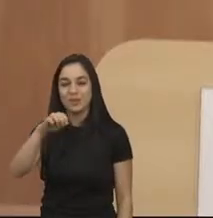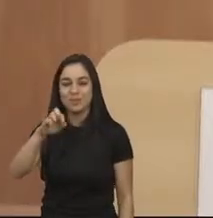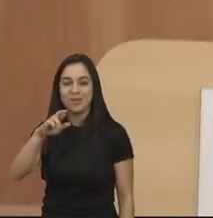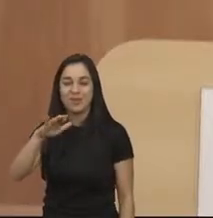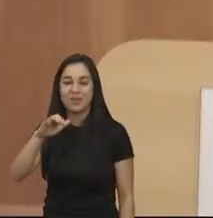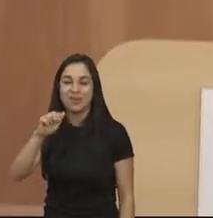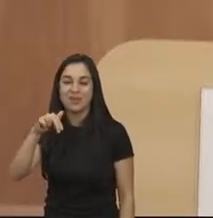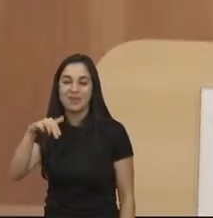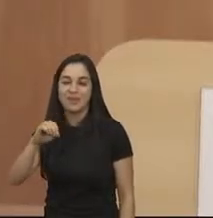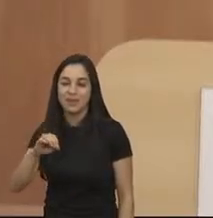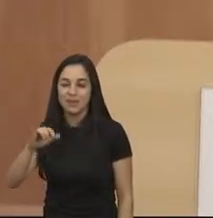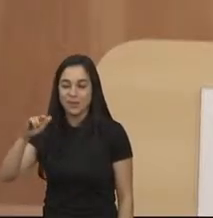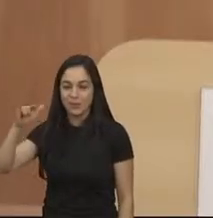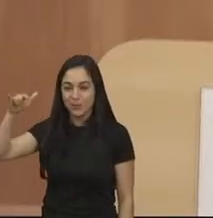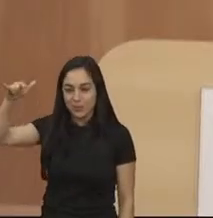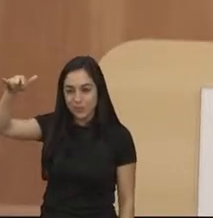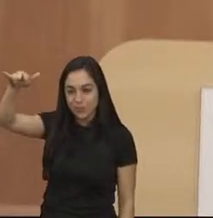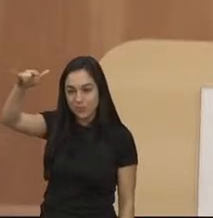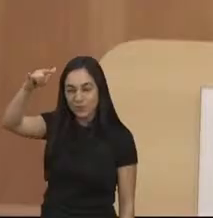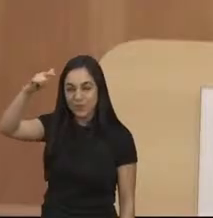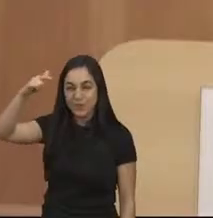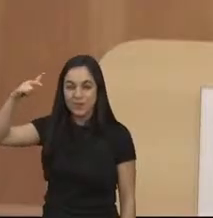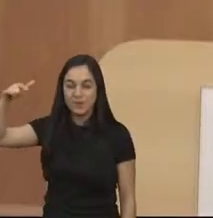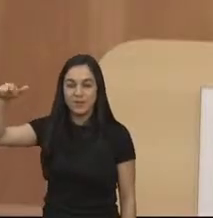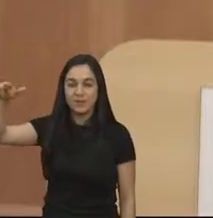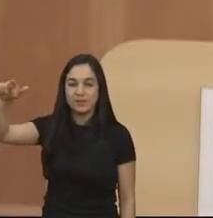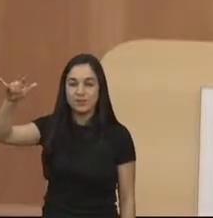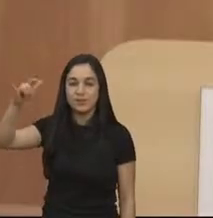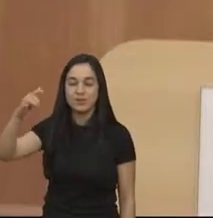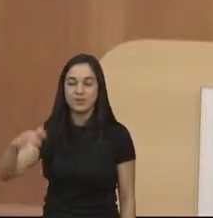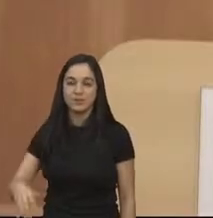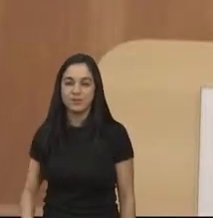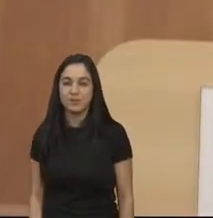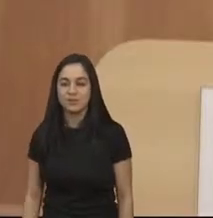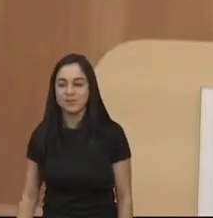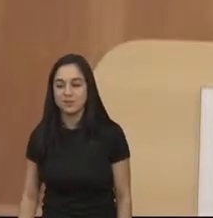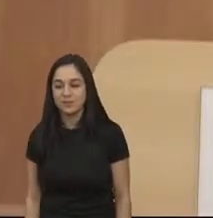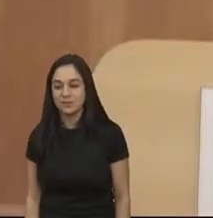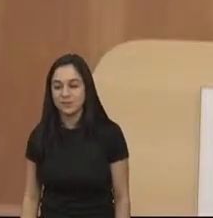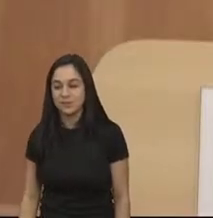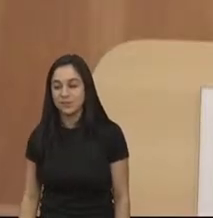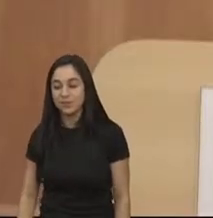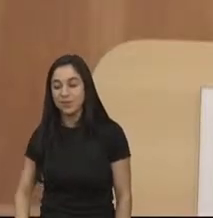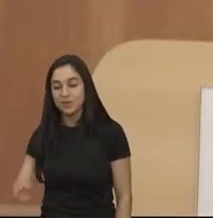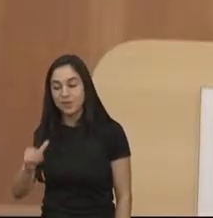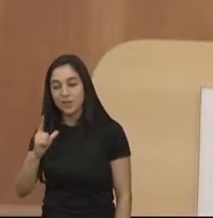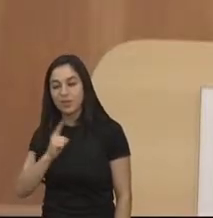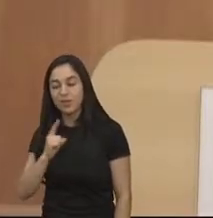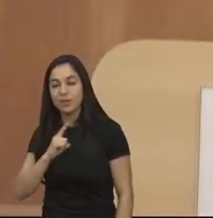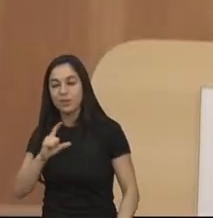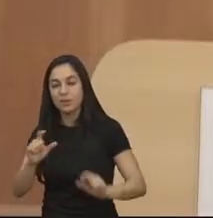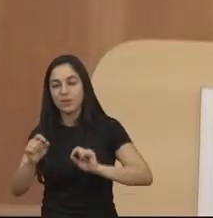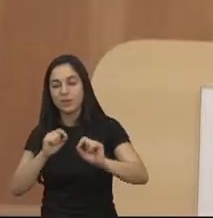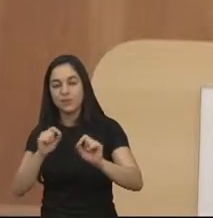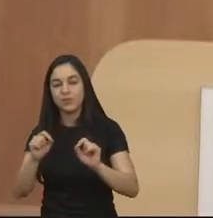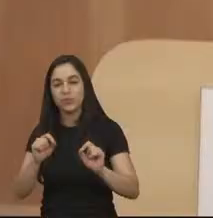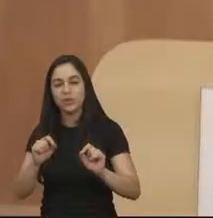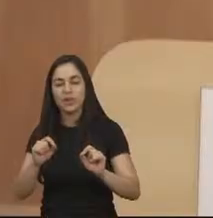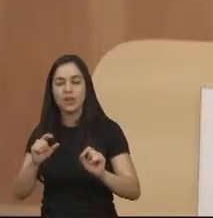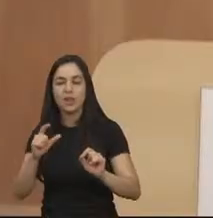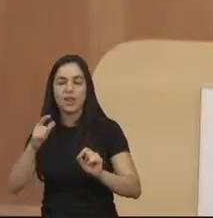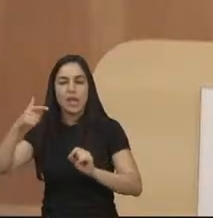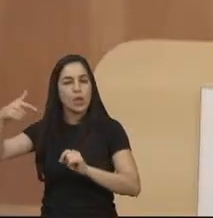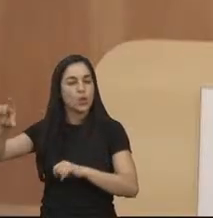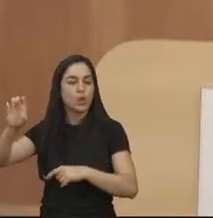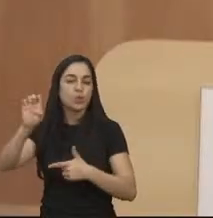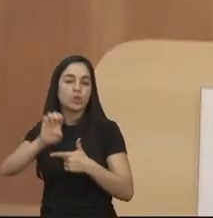né? Trânsito aéreo. Já se preocupando com a vinda dos drones que já estão chegando em outros estados